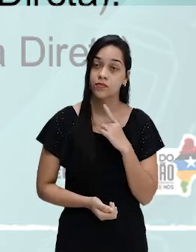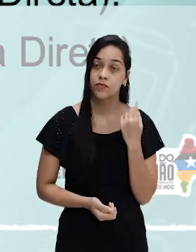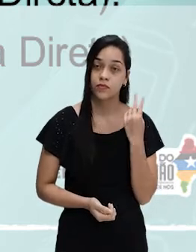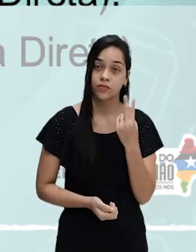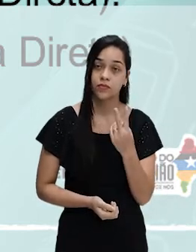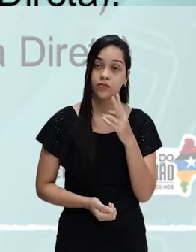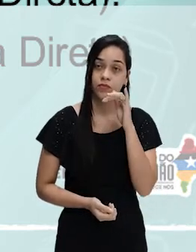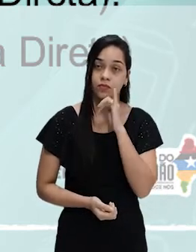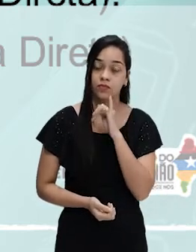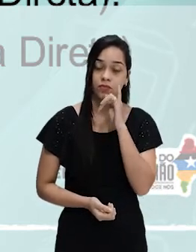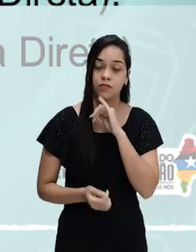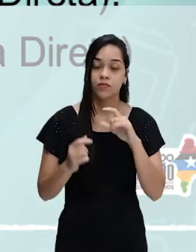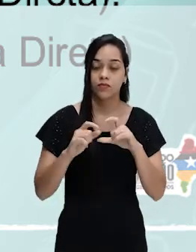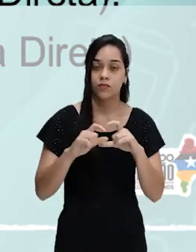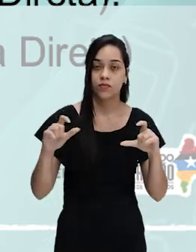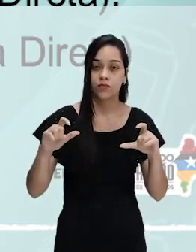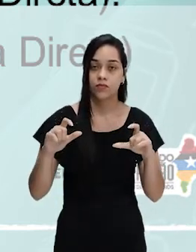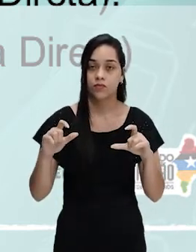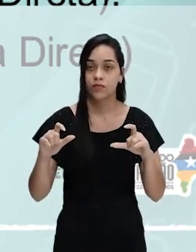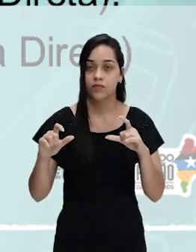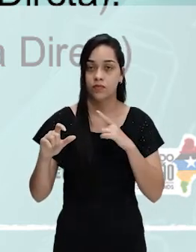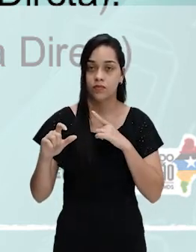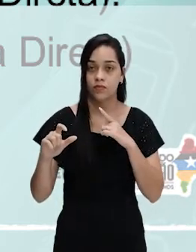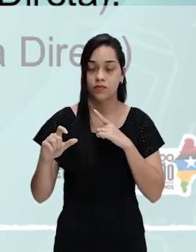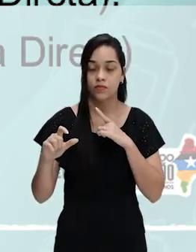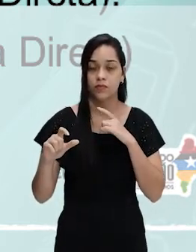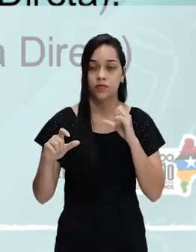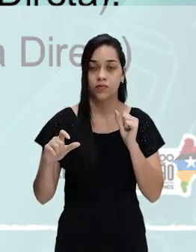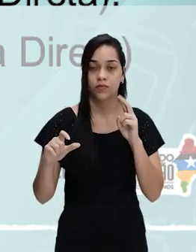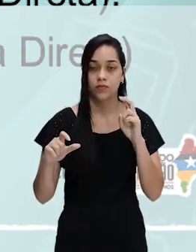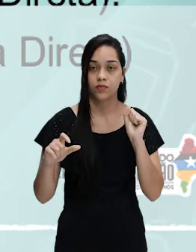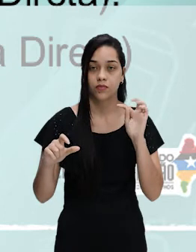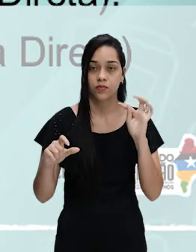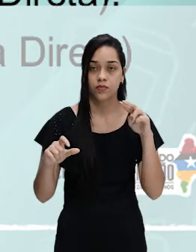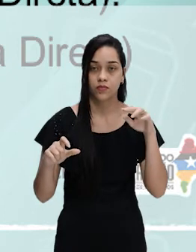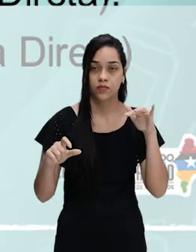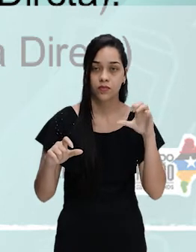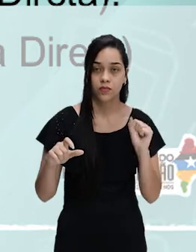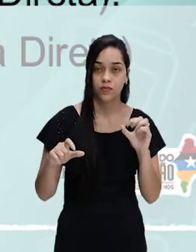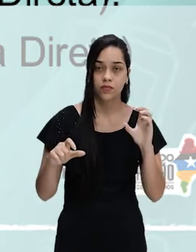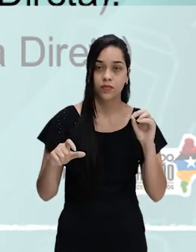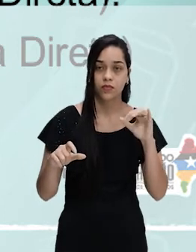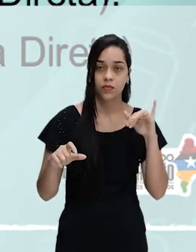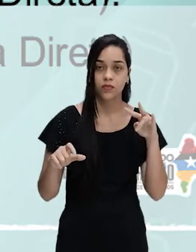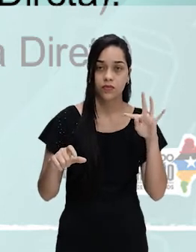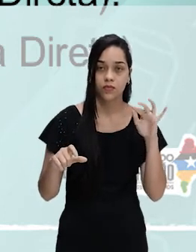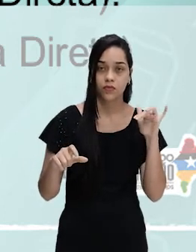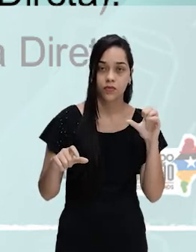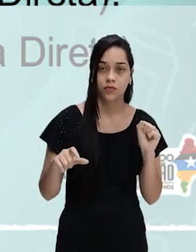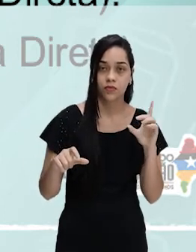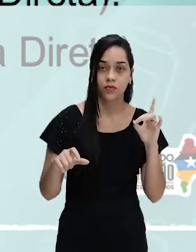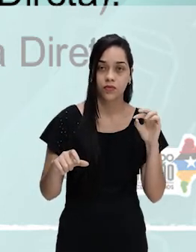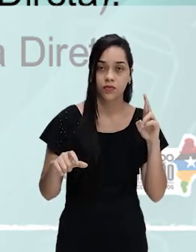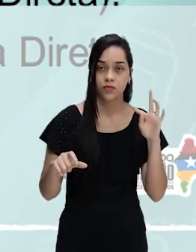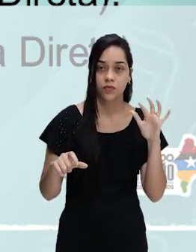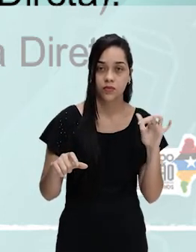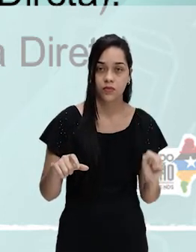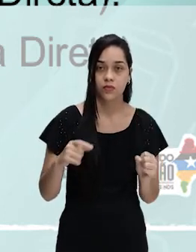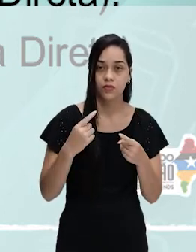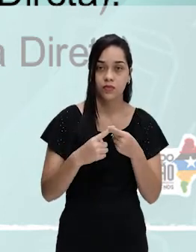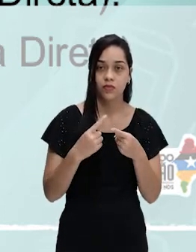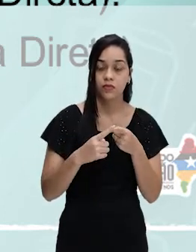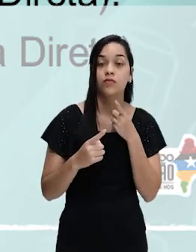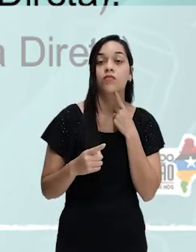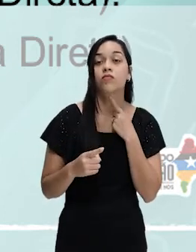2 exemplos de orações subordinadas substantivas objetivas direta, tá bom? Primeiro, porque quem